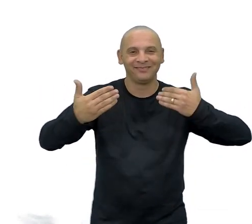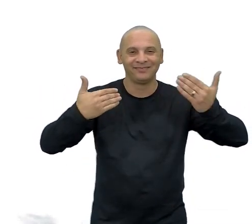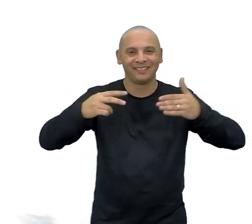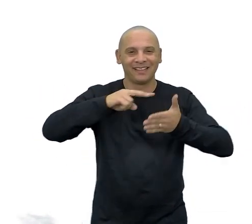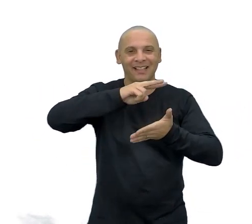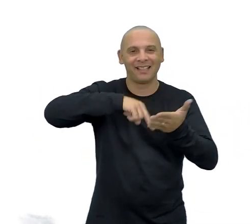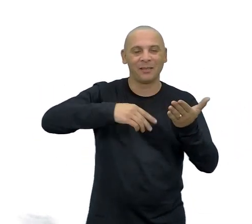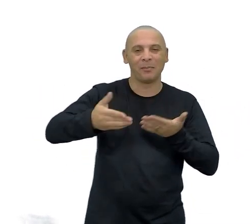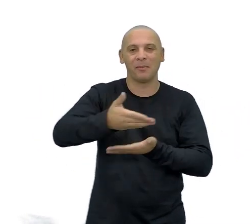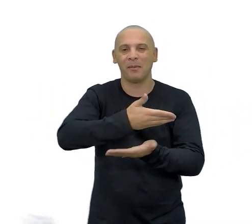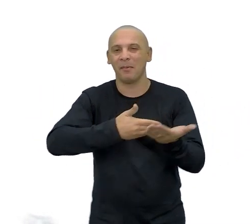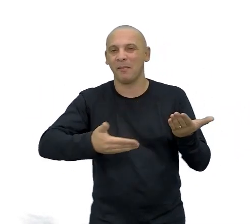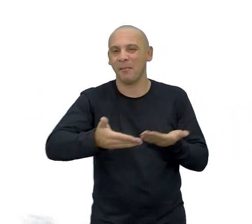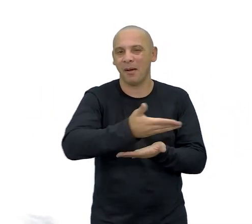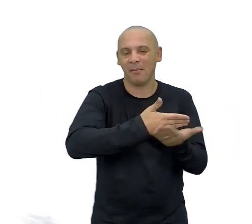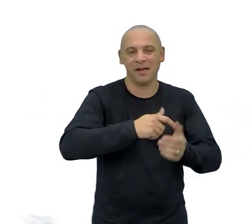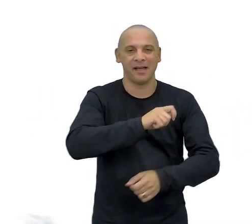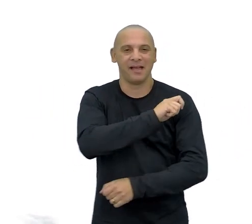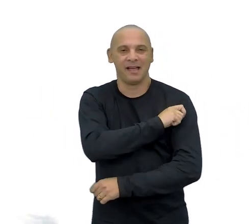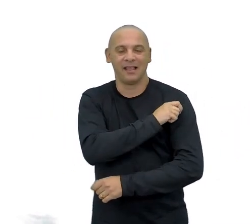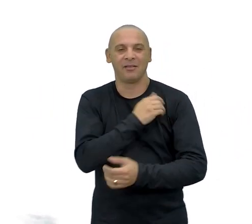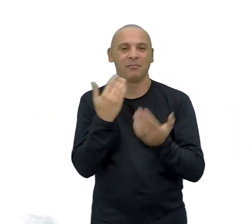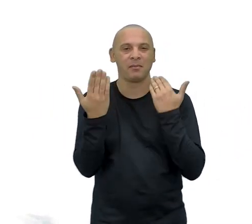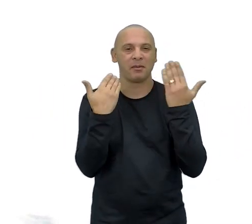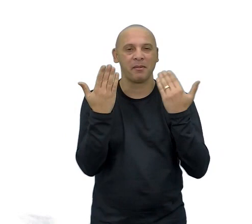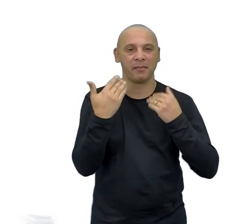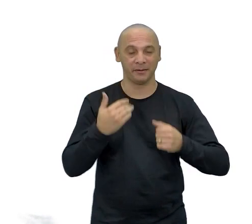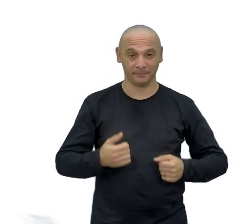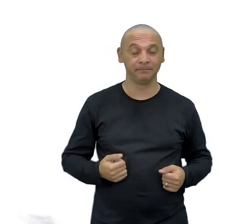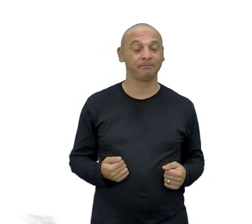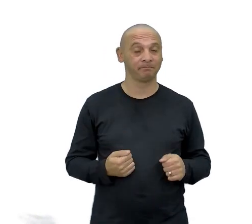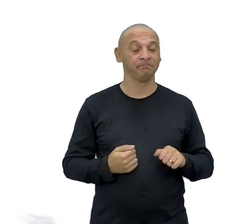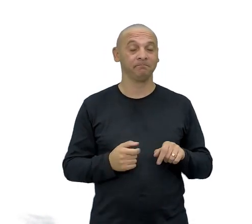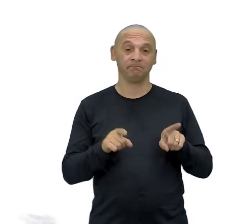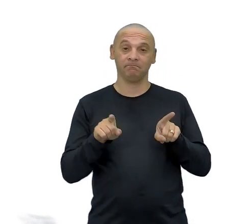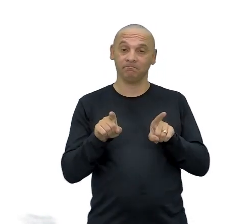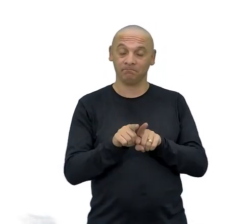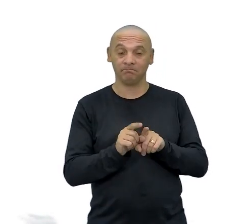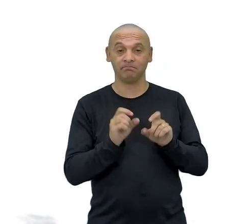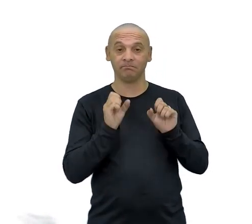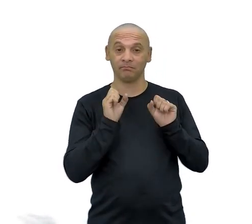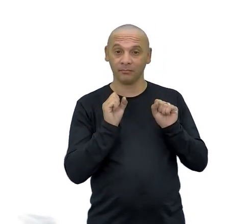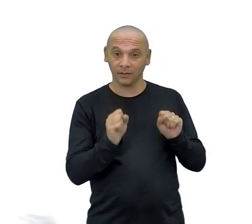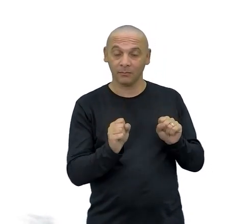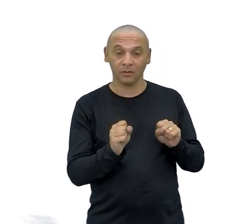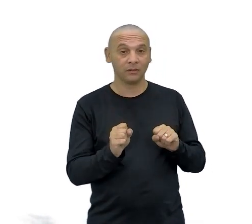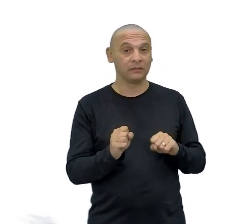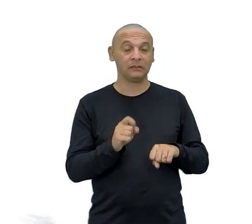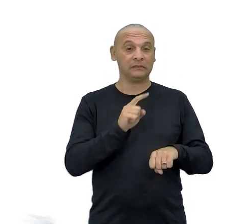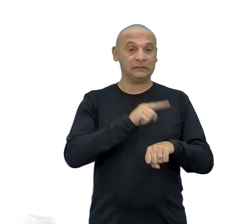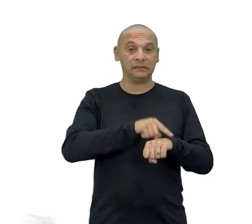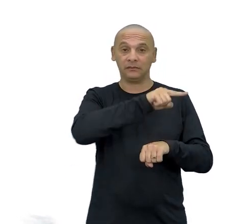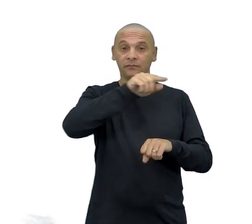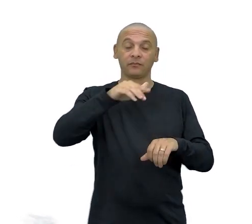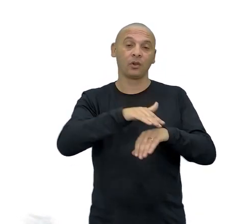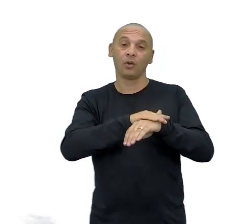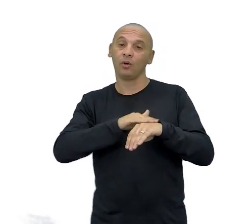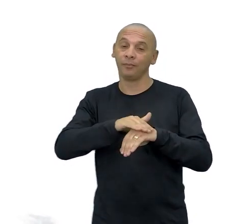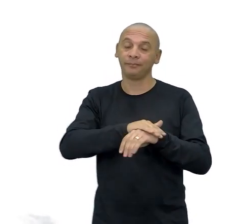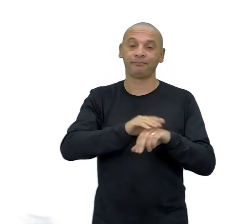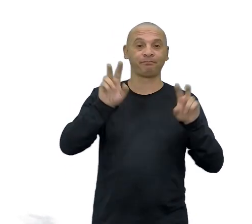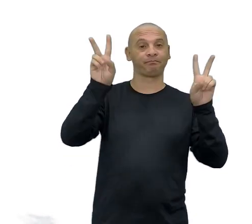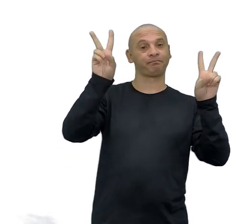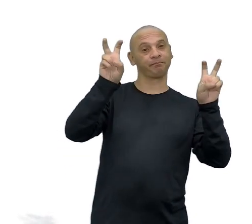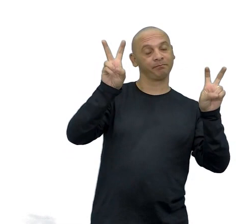uma interação de diálogo entre os alunos. E nessa hora que vocês vão conversar a respeito do tema